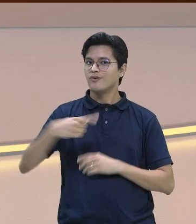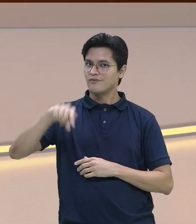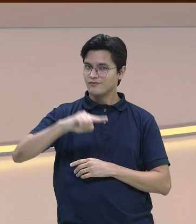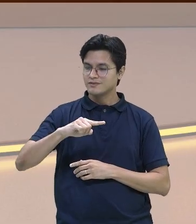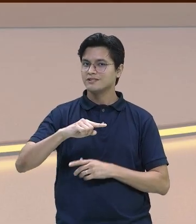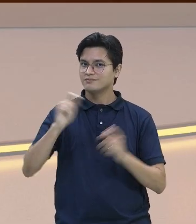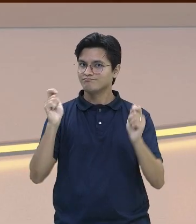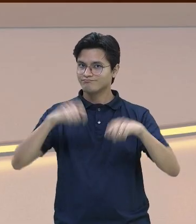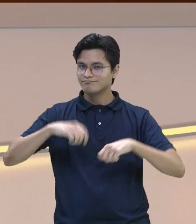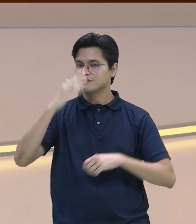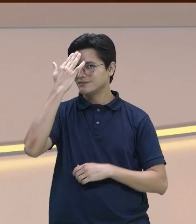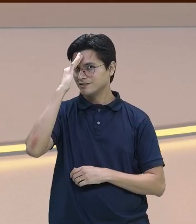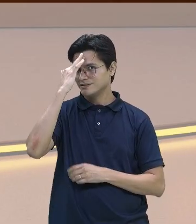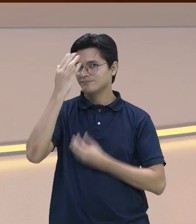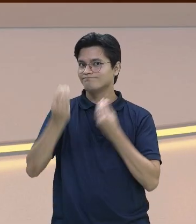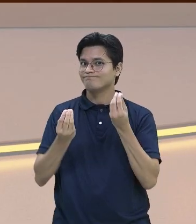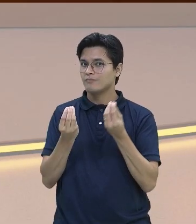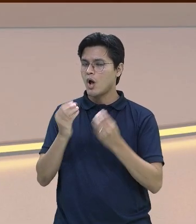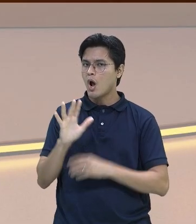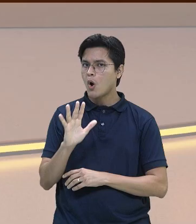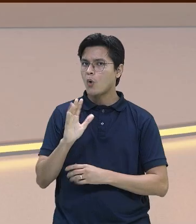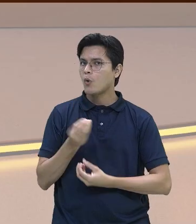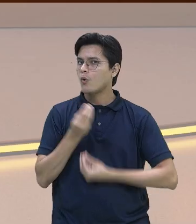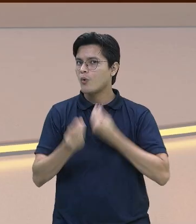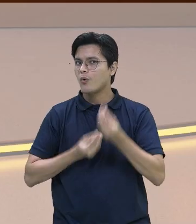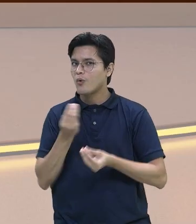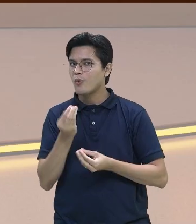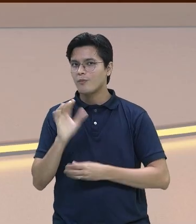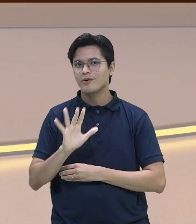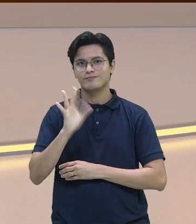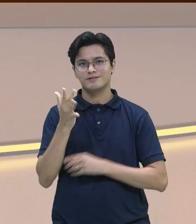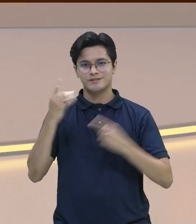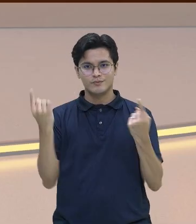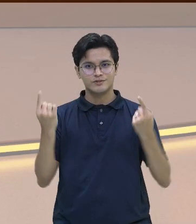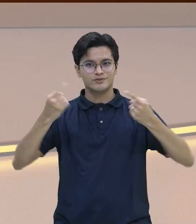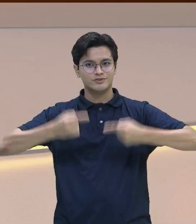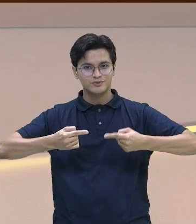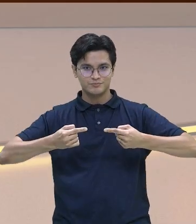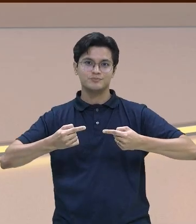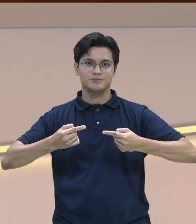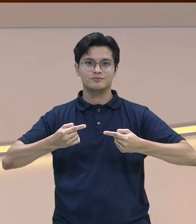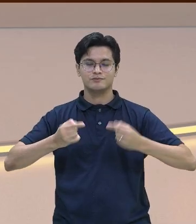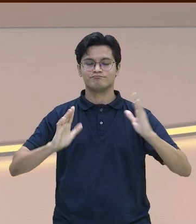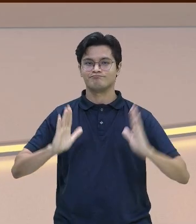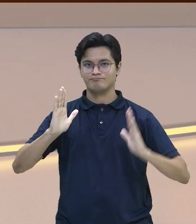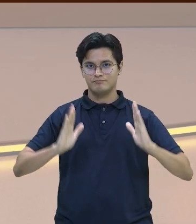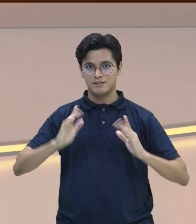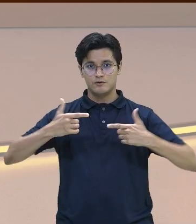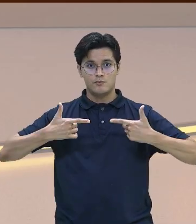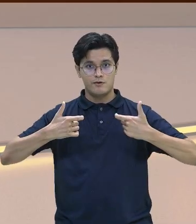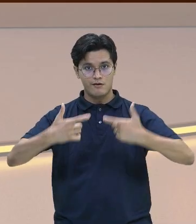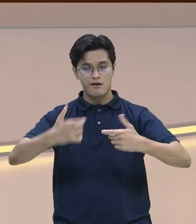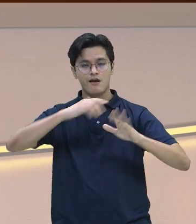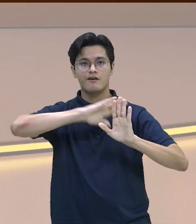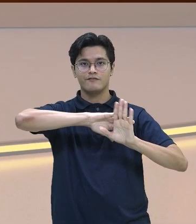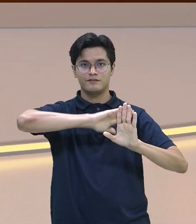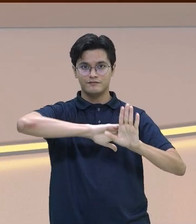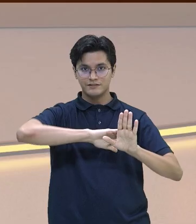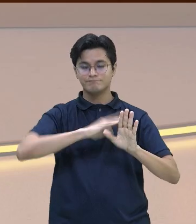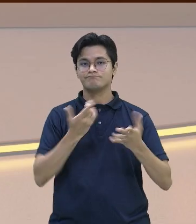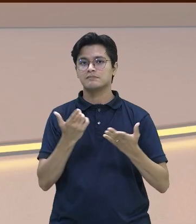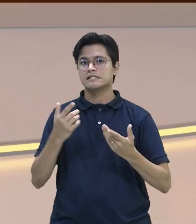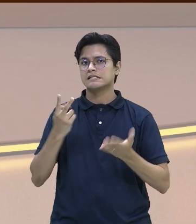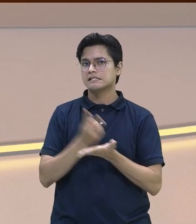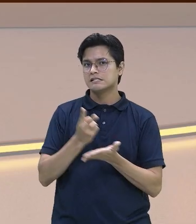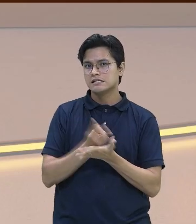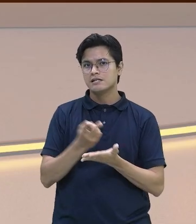rivalidade, o quanto essa disputa, ela foi muito forte nesse contexto de Guerra Fria. E eles viviam nessa luta aí para se